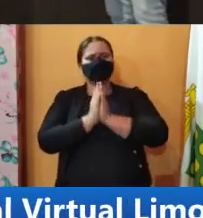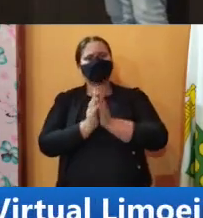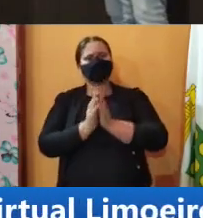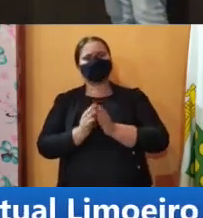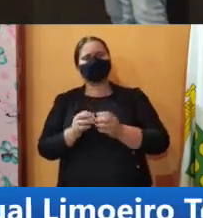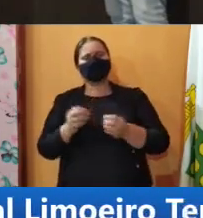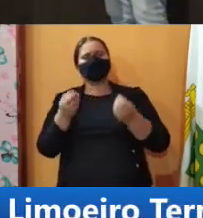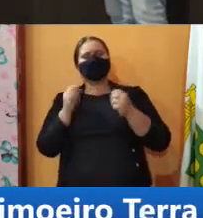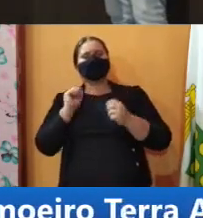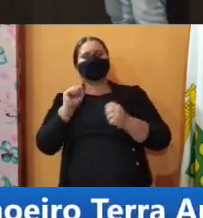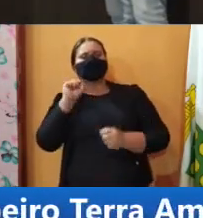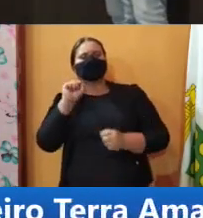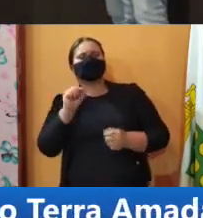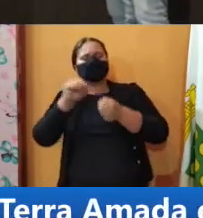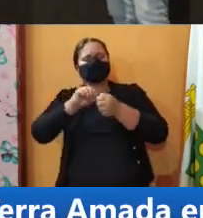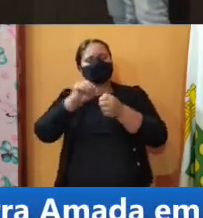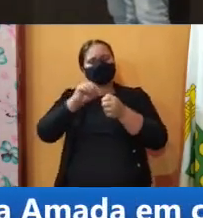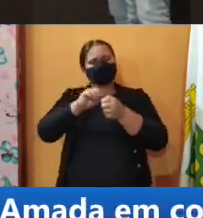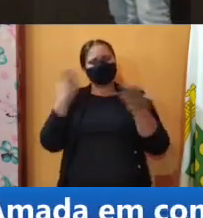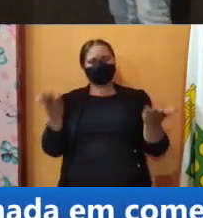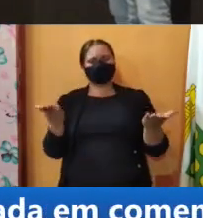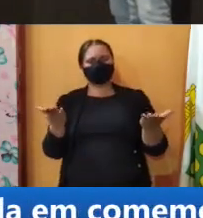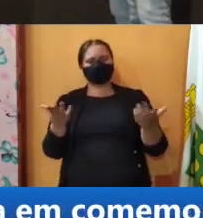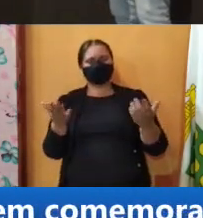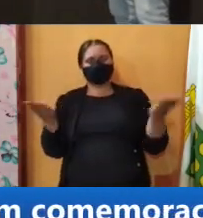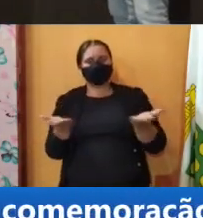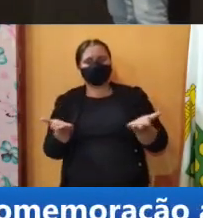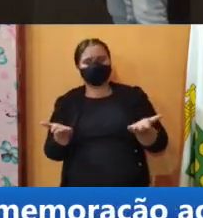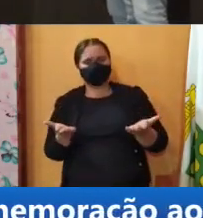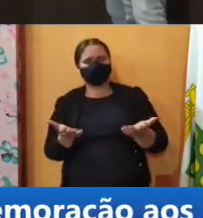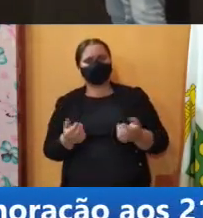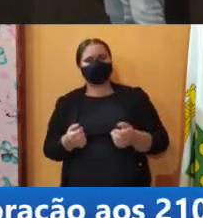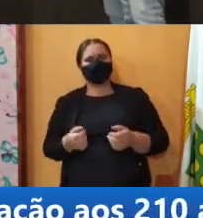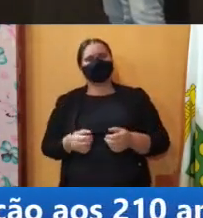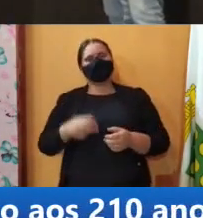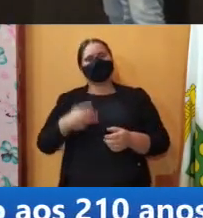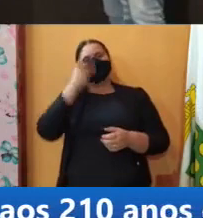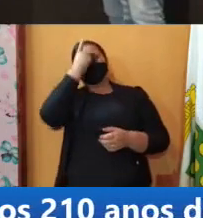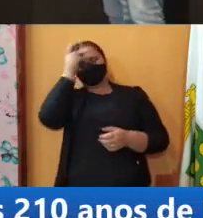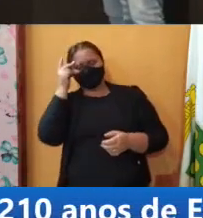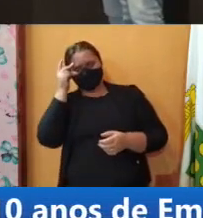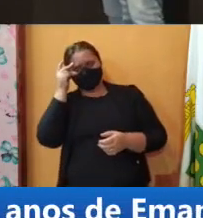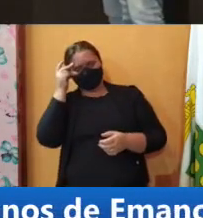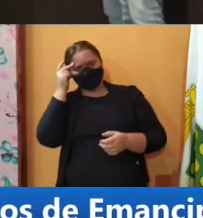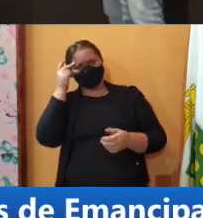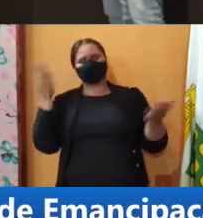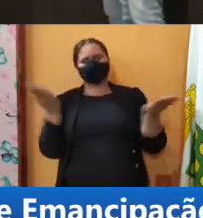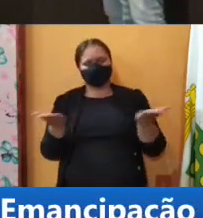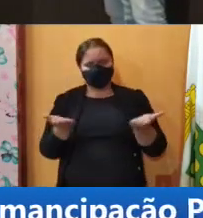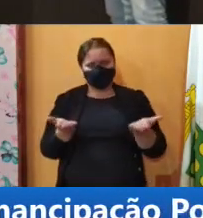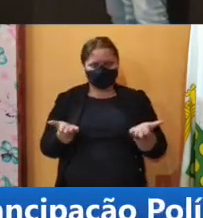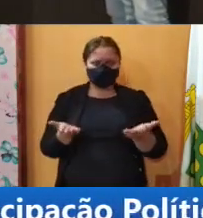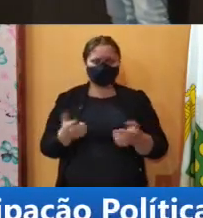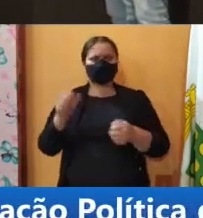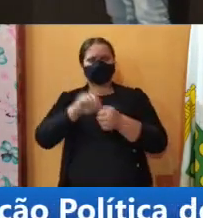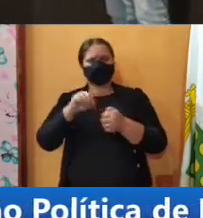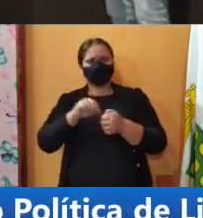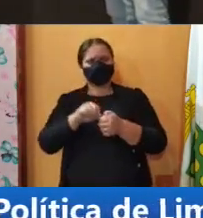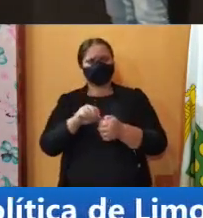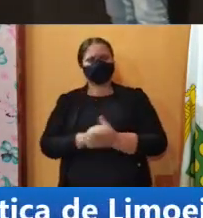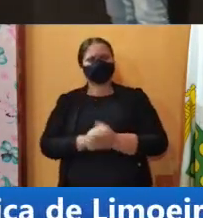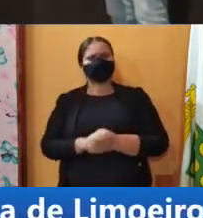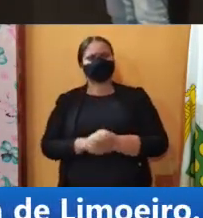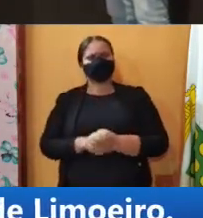vocês querem que eu faça agora? Eu vou fazer. A gente vai fazer. Eu falando enquanto